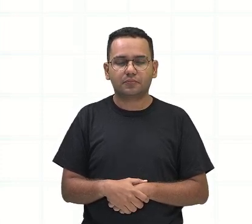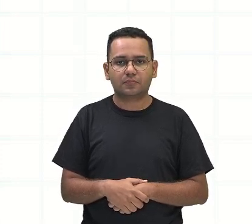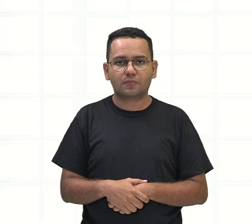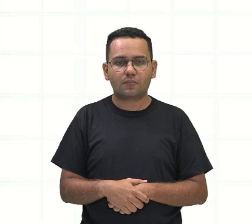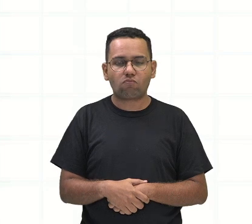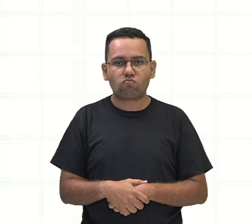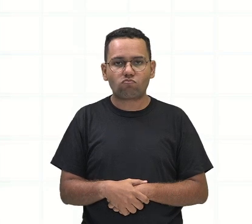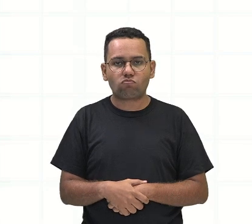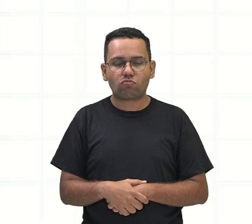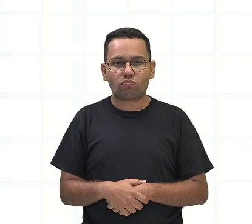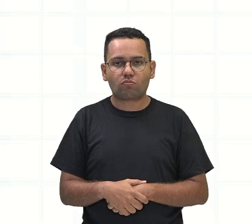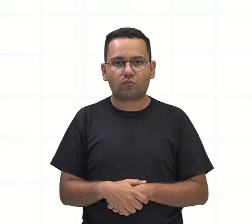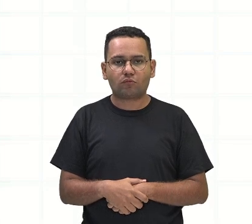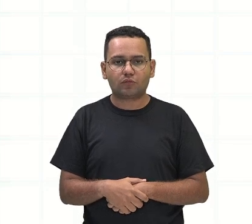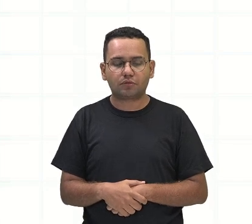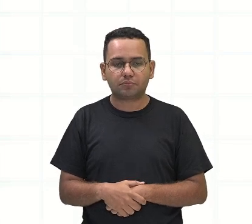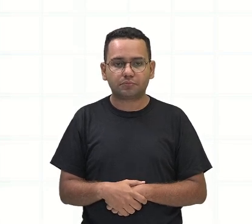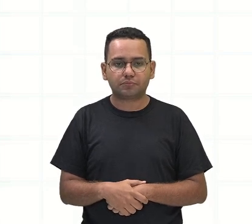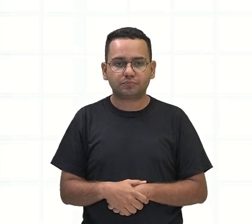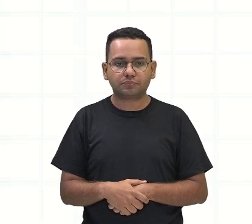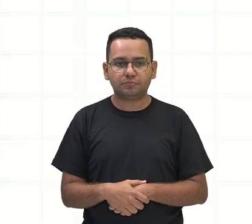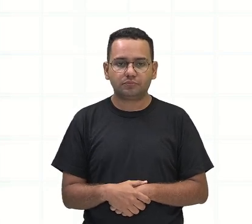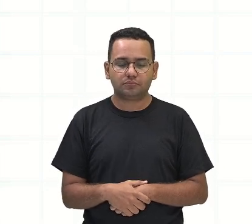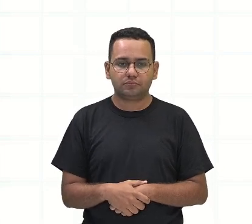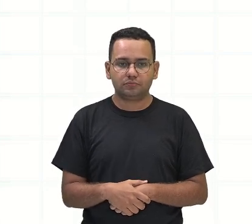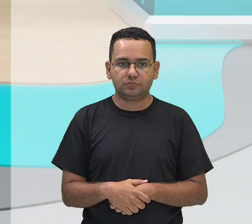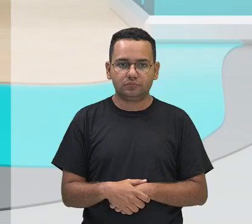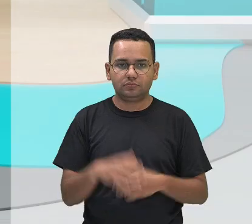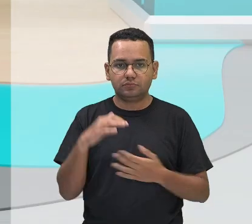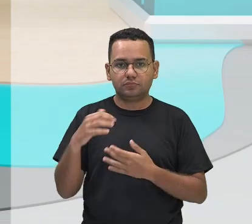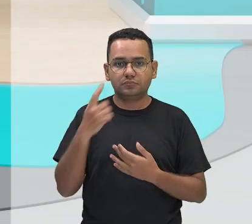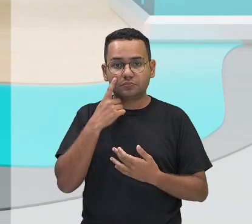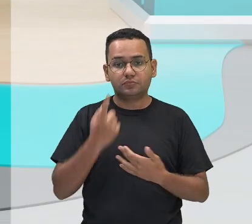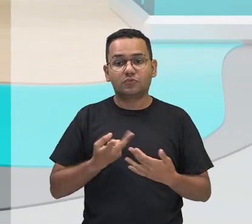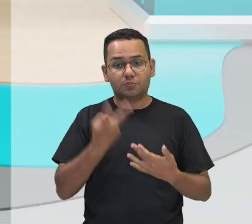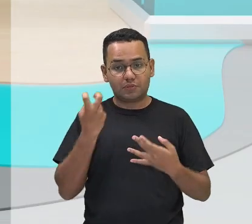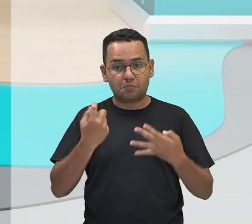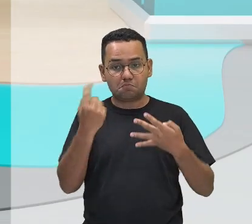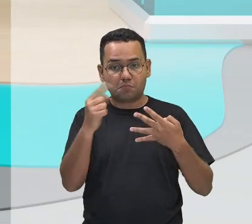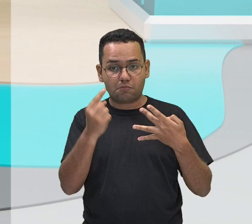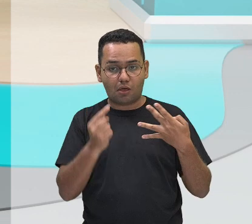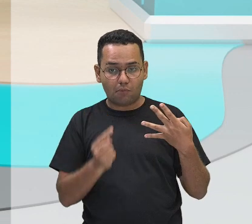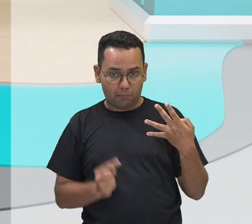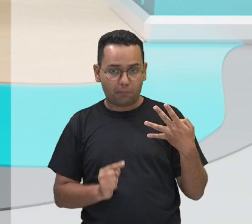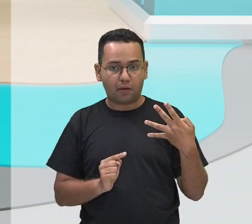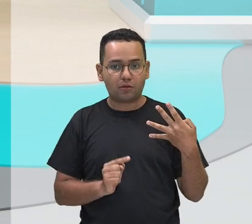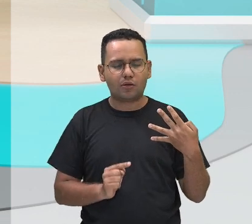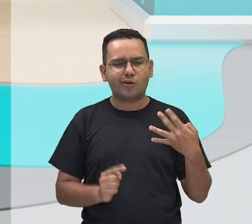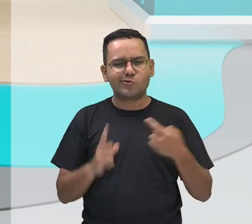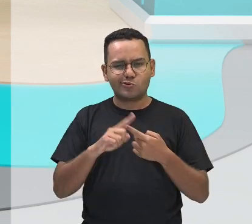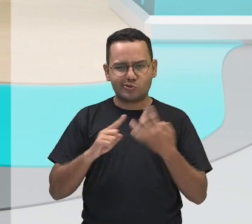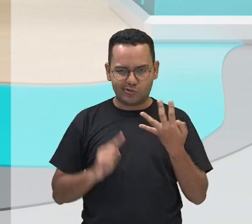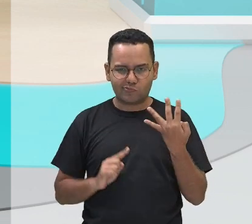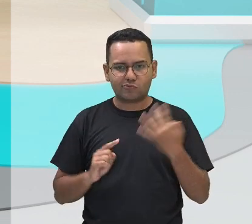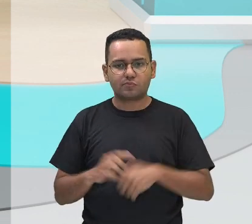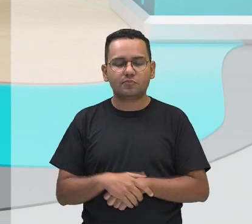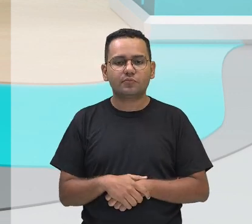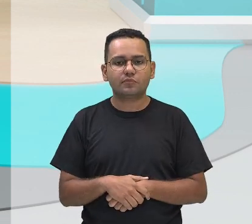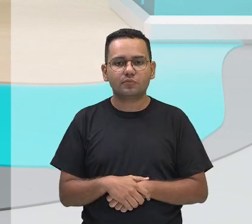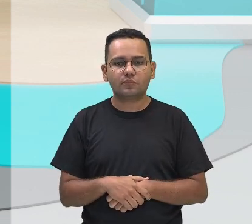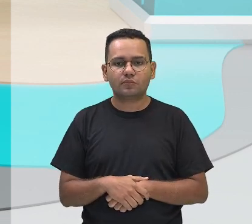pessoal? Então, nós tivemos aí esses modalizadores mostrando para a gente como acontece, né,